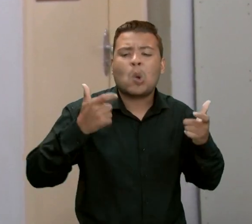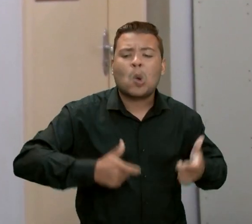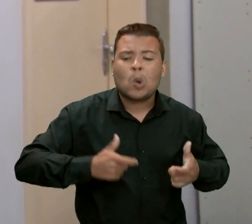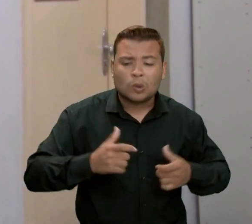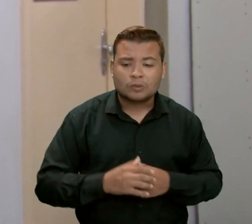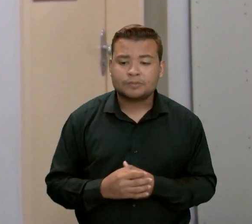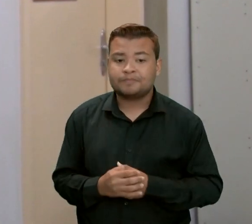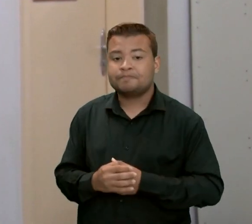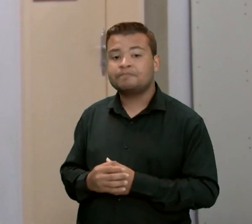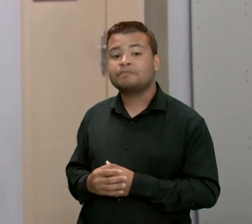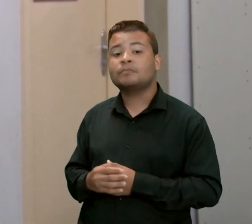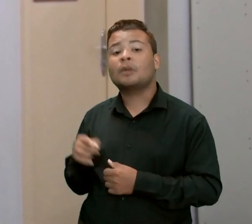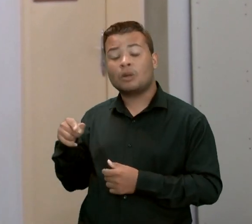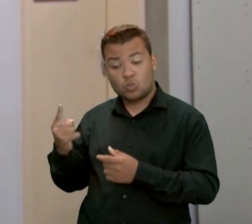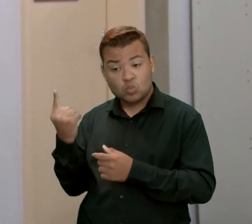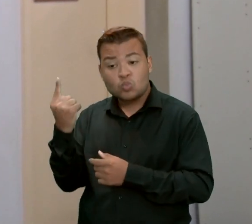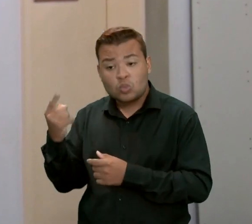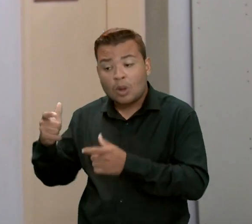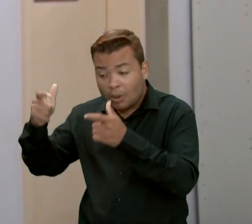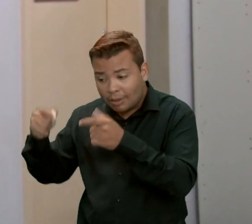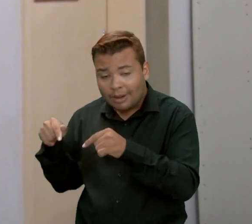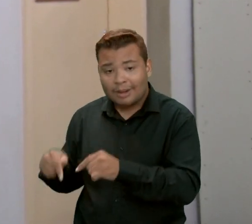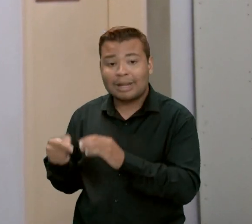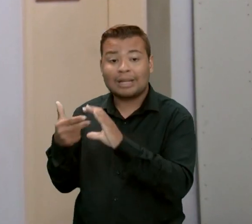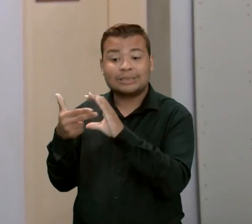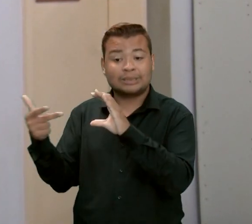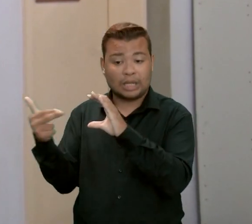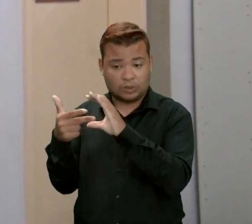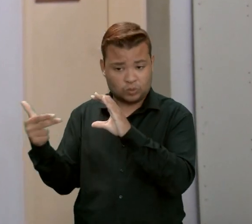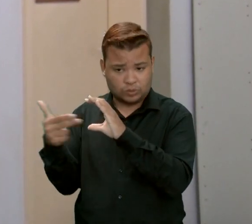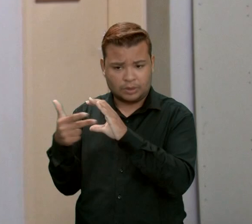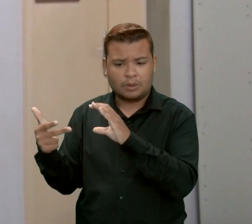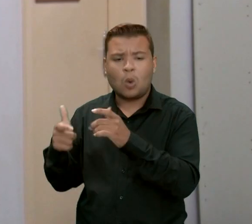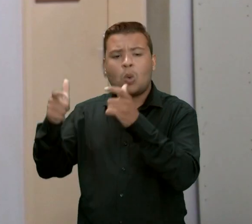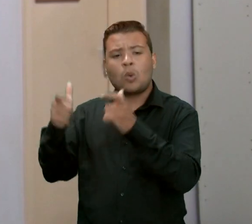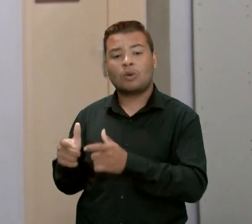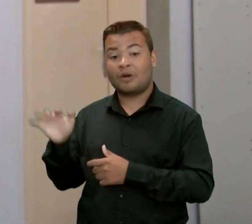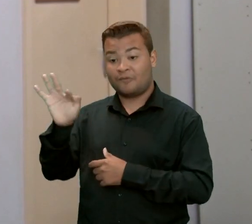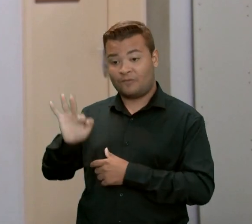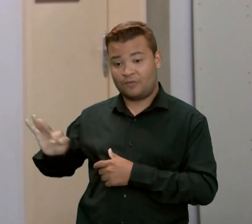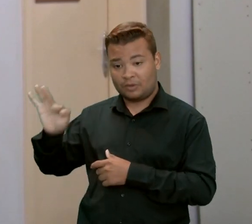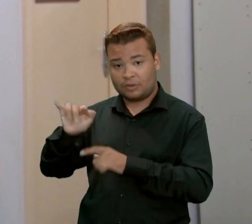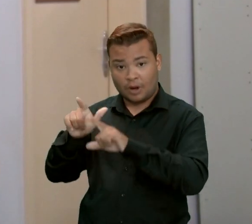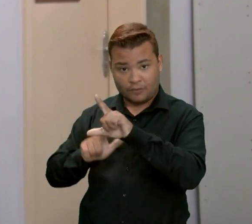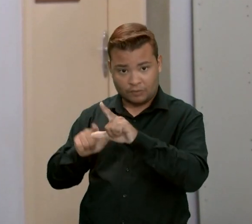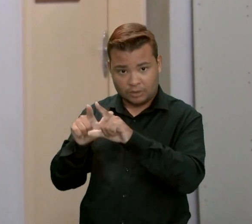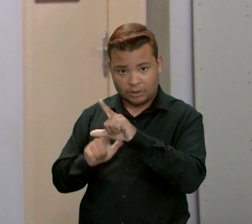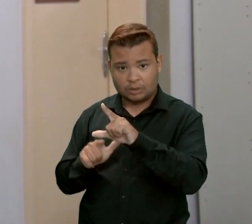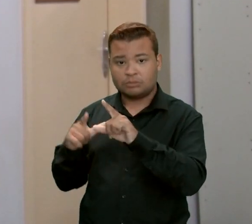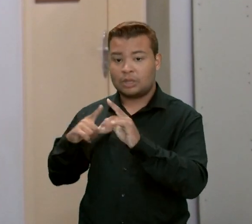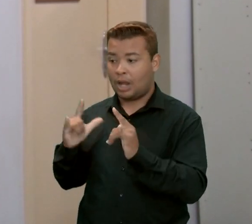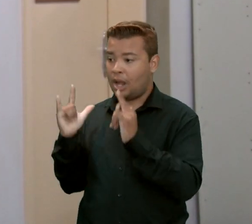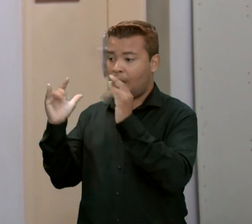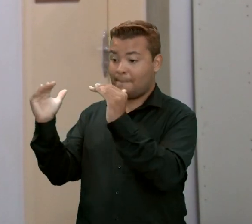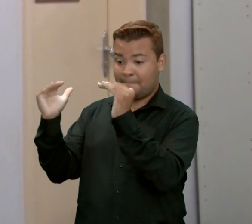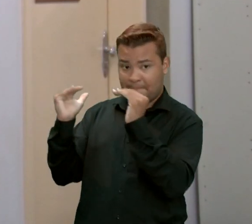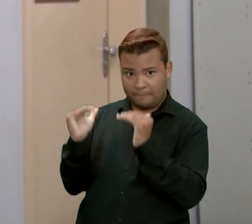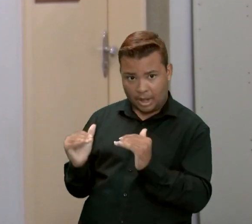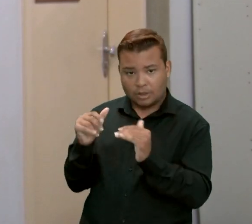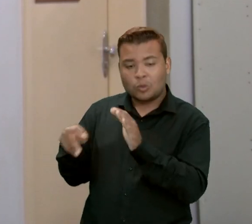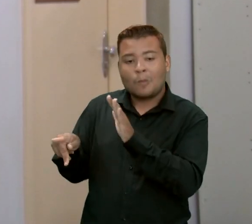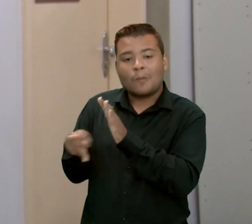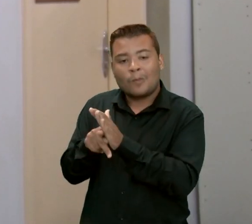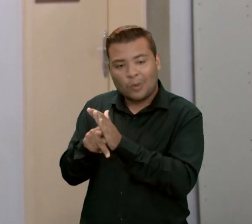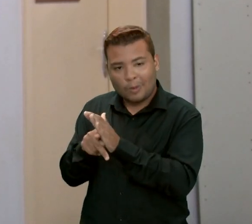dos pontos de coleta é aqui no próprio Centro de Línguas, que fica na Faculdade de Letras, no andar de baixo do bloco Cora